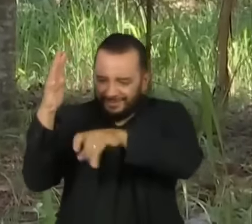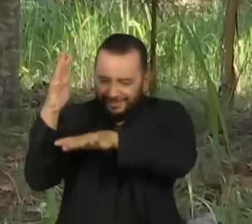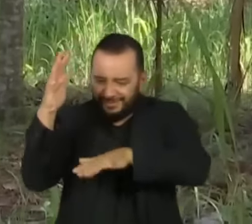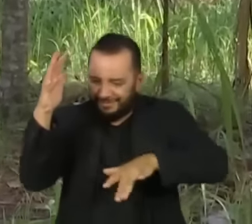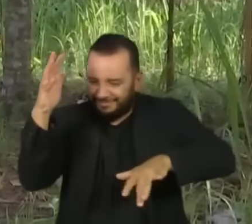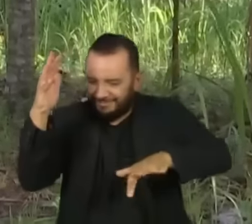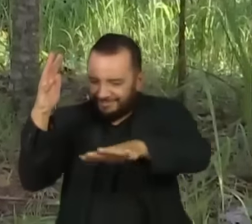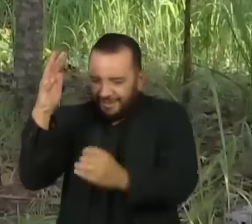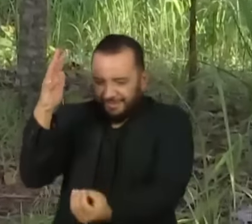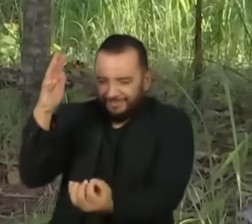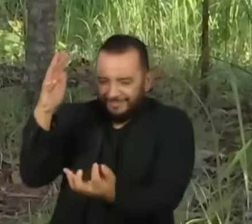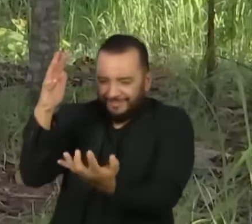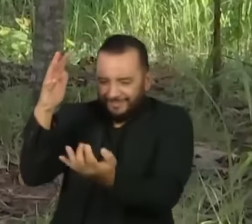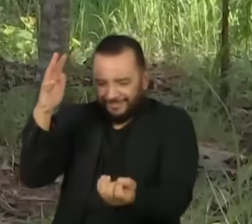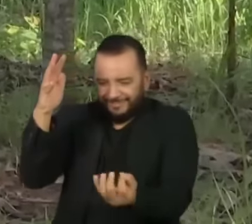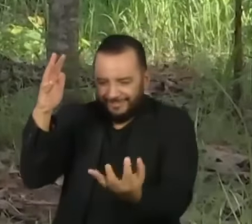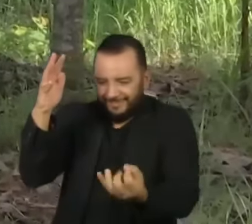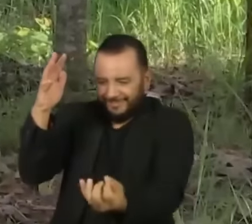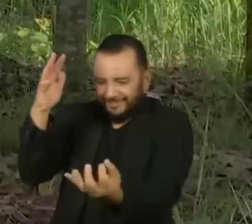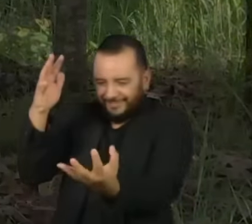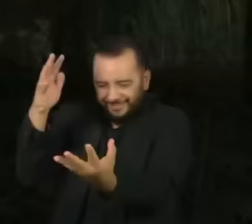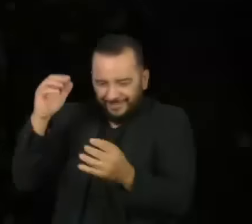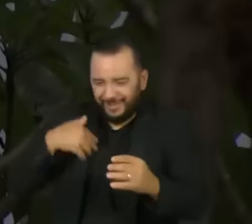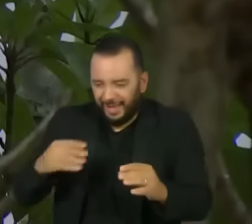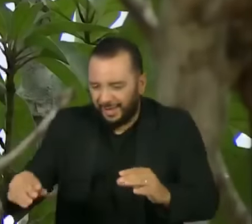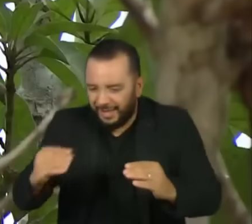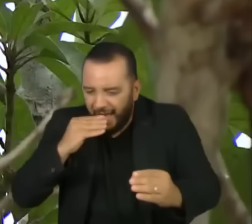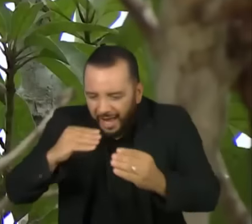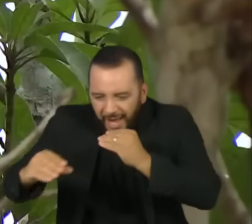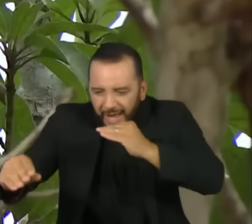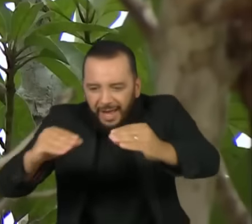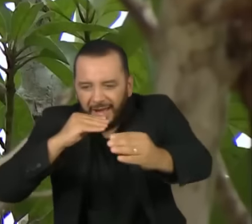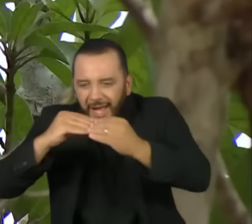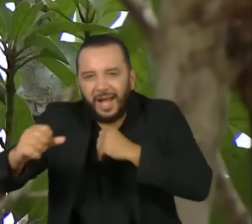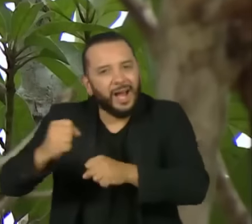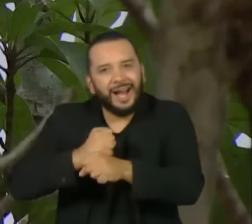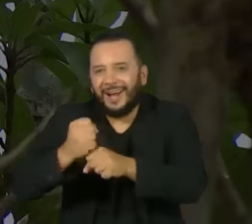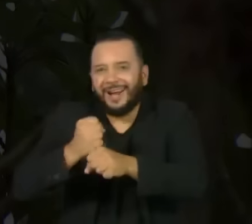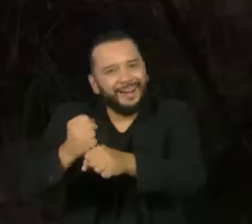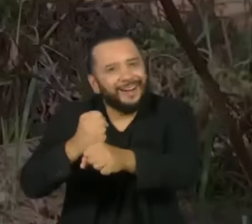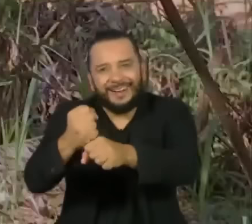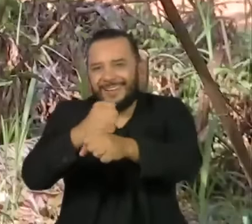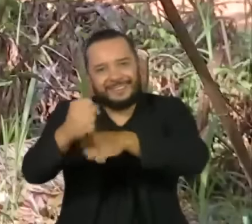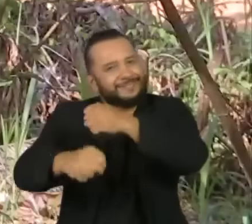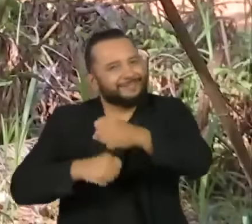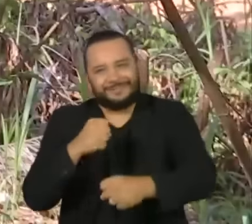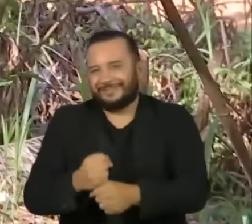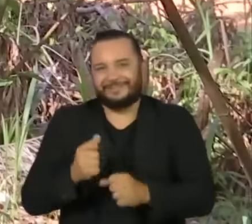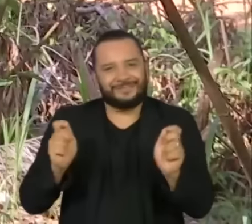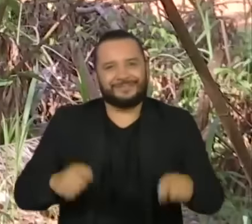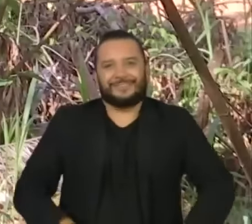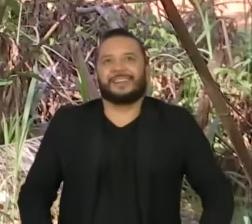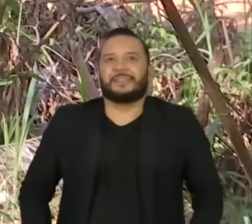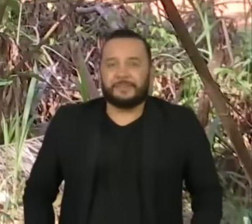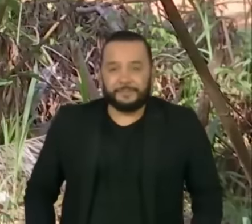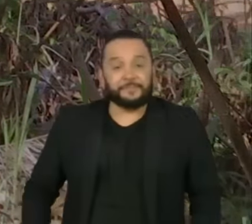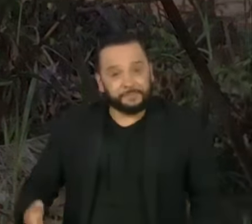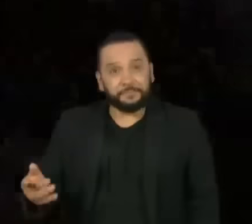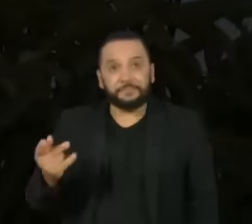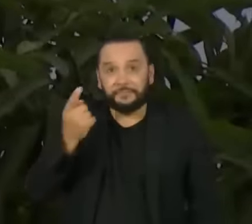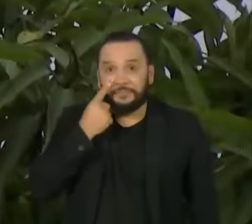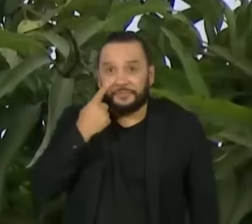terra garante mesa farta o ano inteiro. passarinhos, tudo, ele fica cantando mais cedo